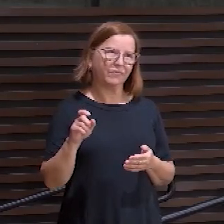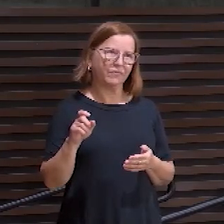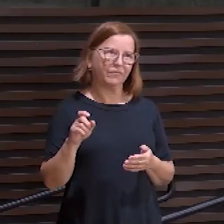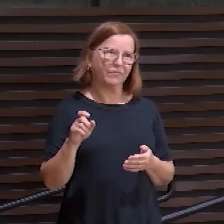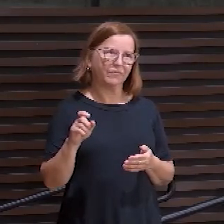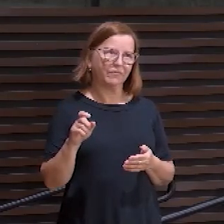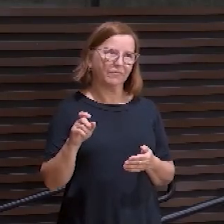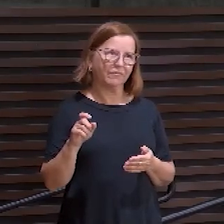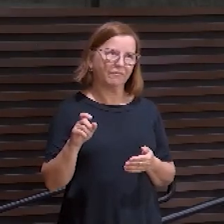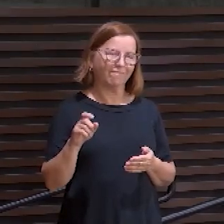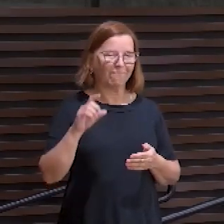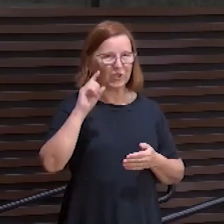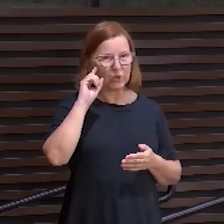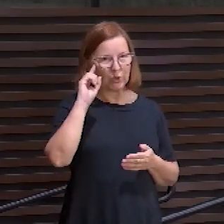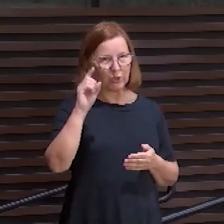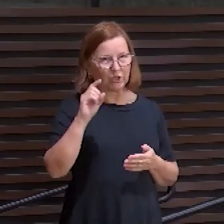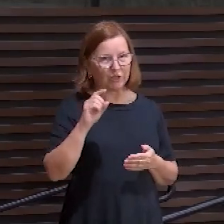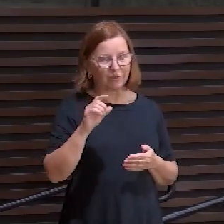transgêneros.